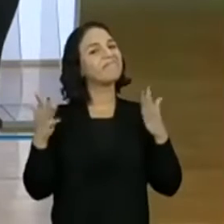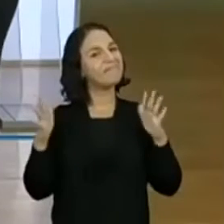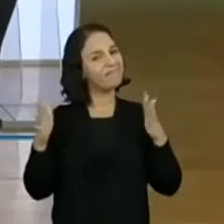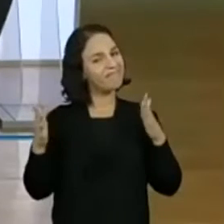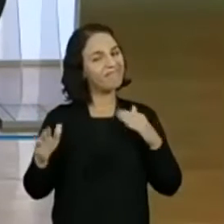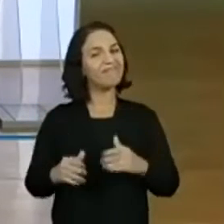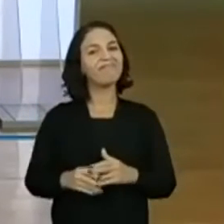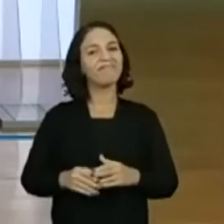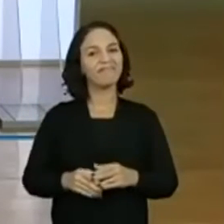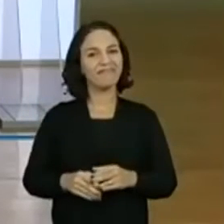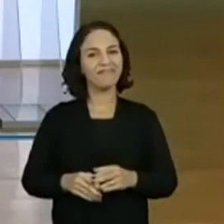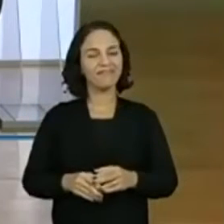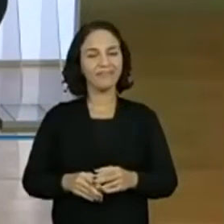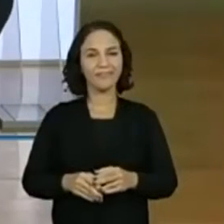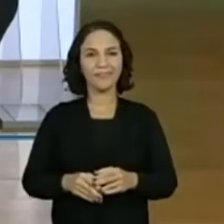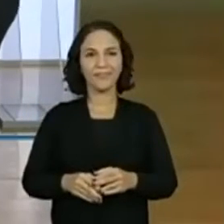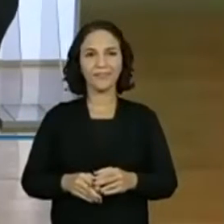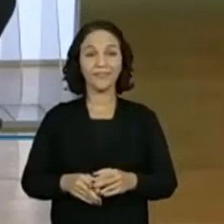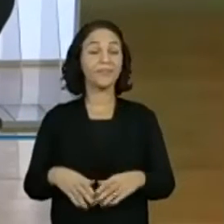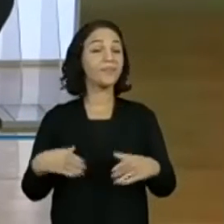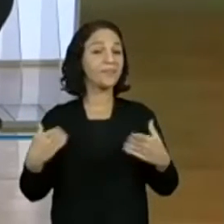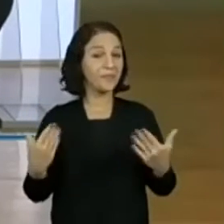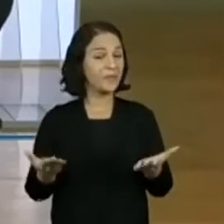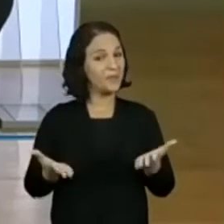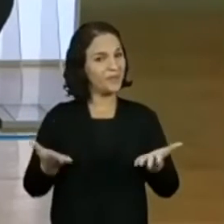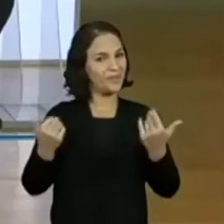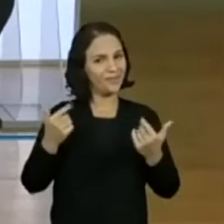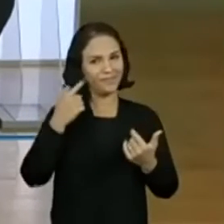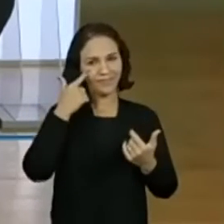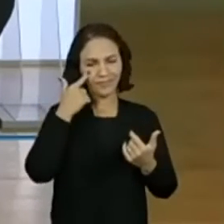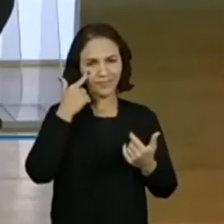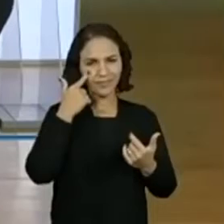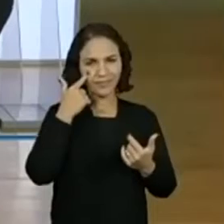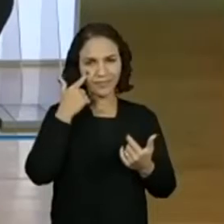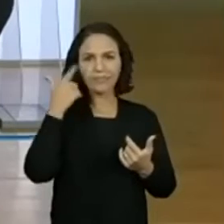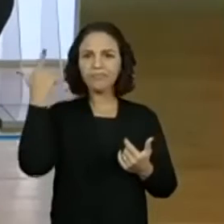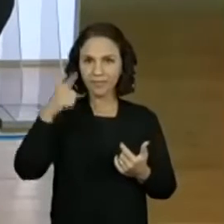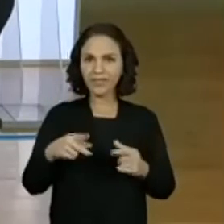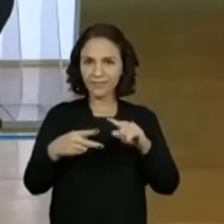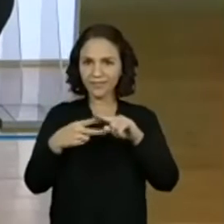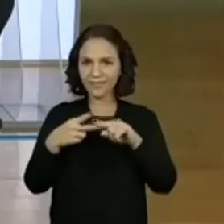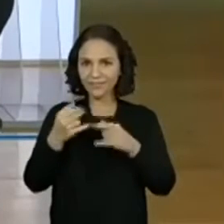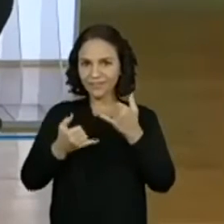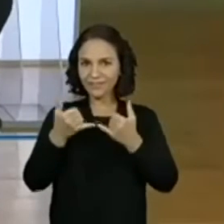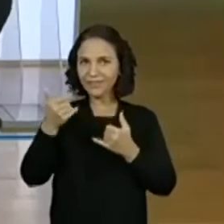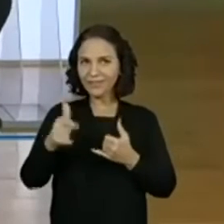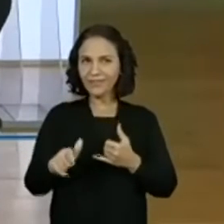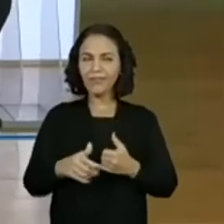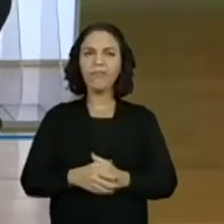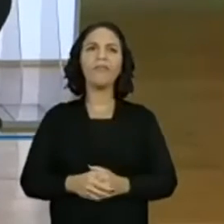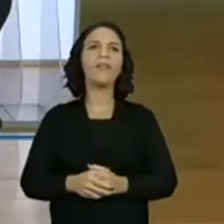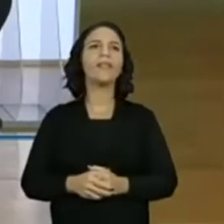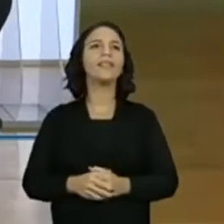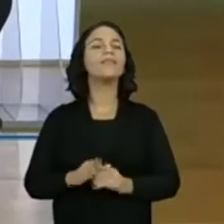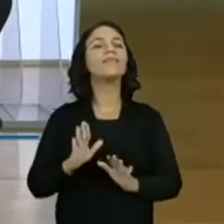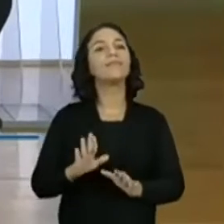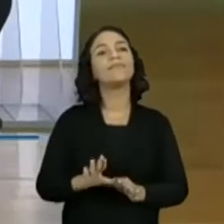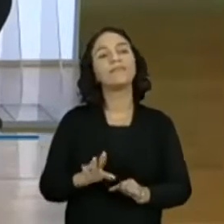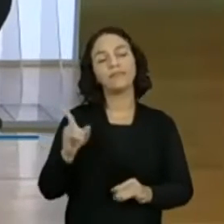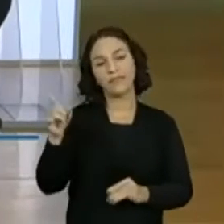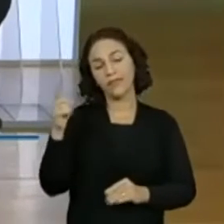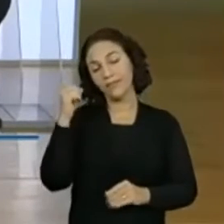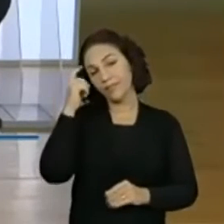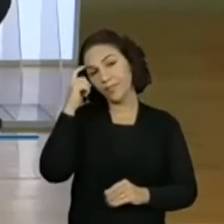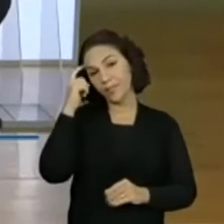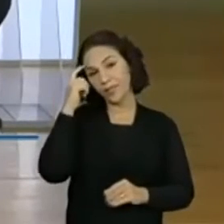bom. Tá bom? Então, vamos lá, professora. Vamos fazer mais duas vezes essa brincadeira? Então, você tinha estimado a